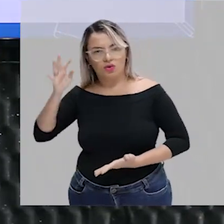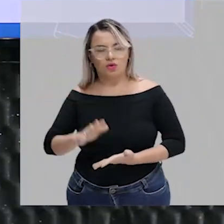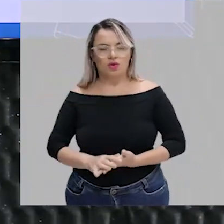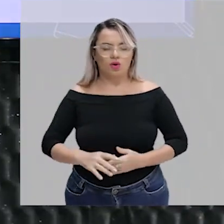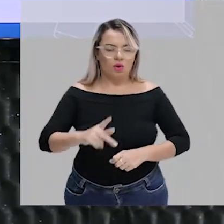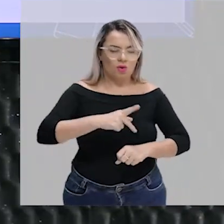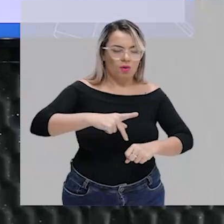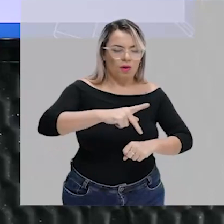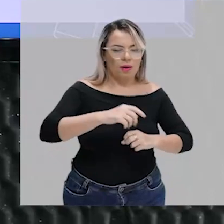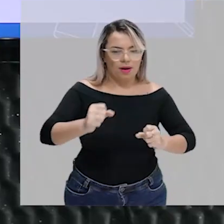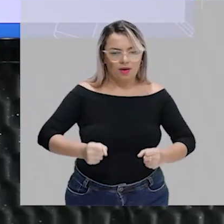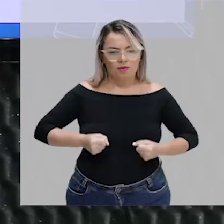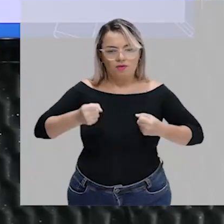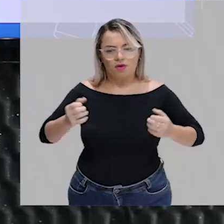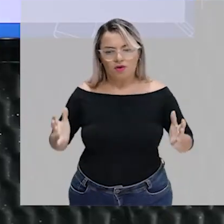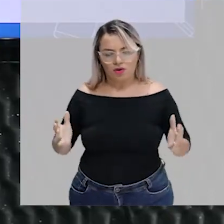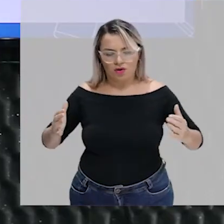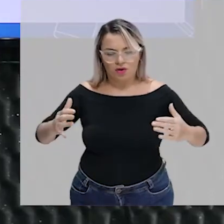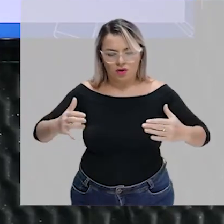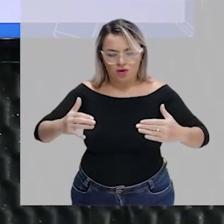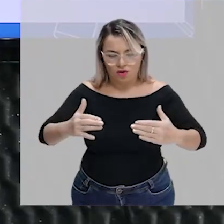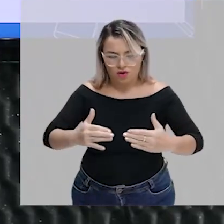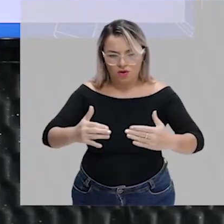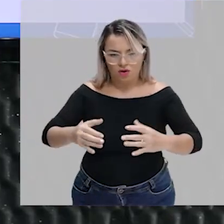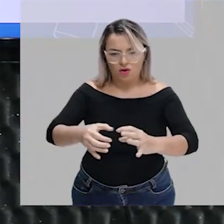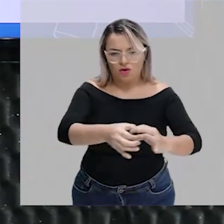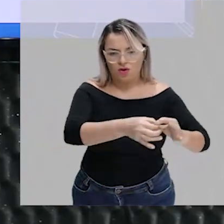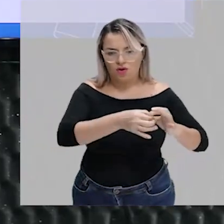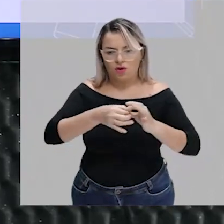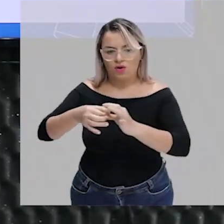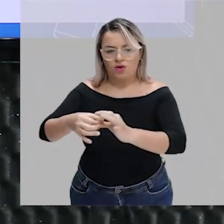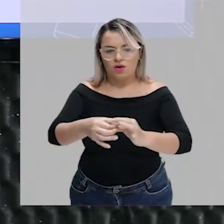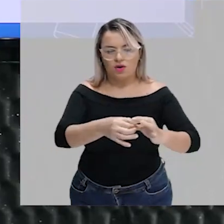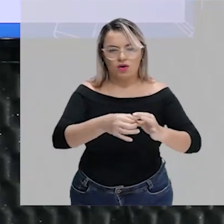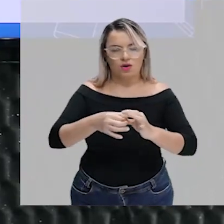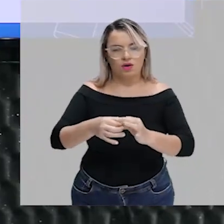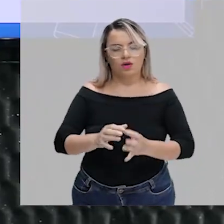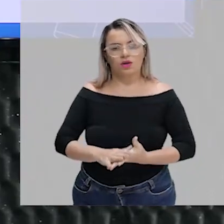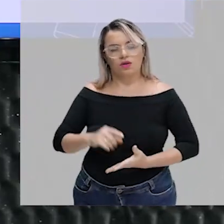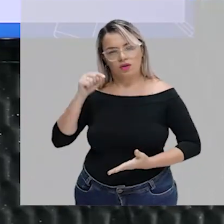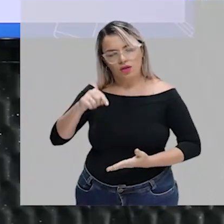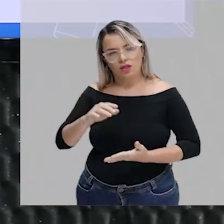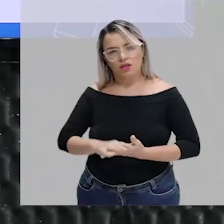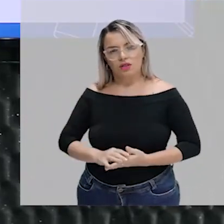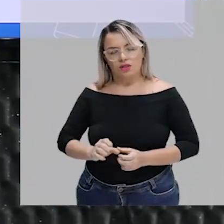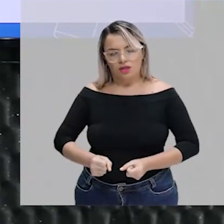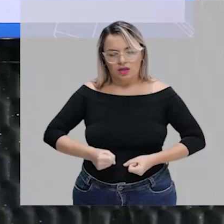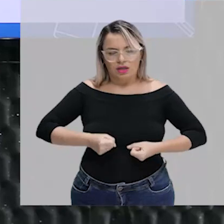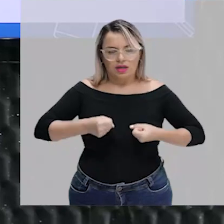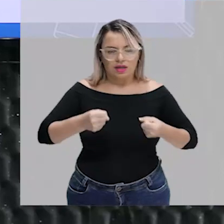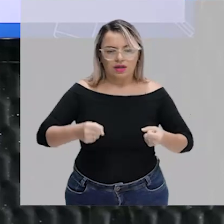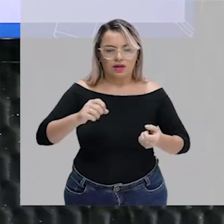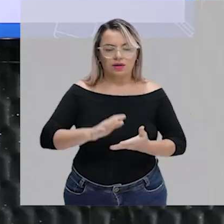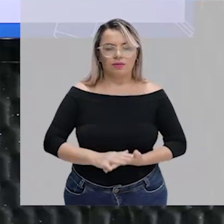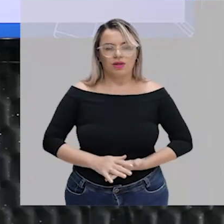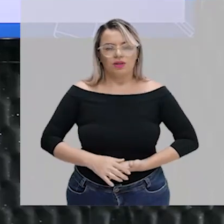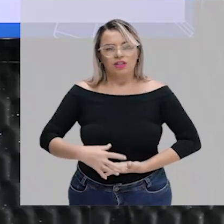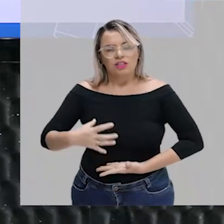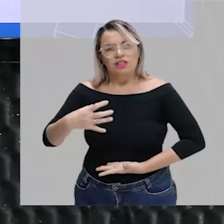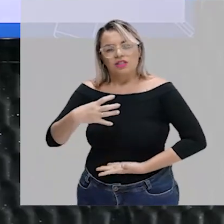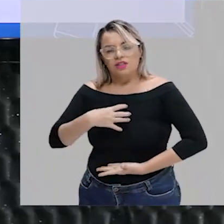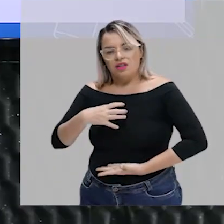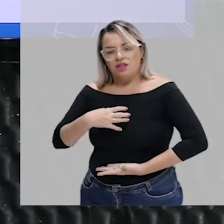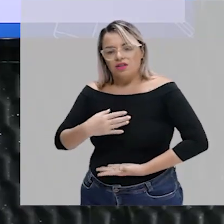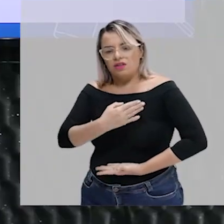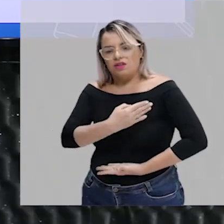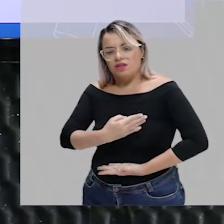e centralizado seria capaz de criar o sentimento de pertencimento público no Brasil e de encerrar os